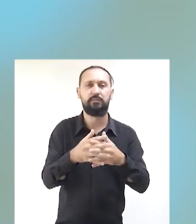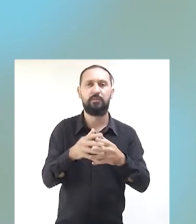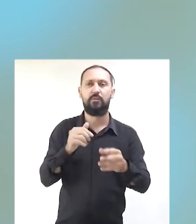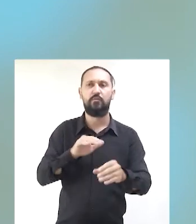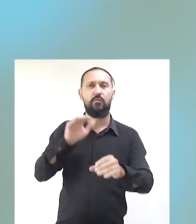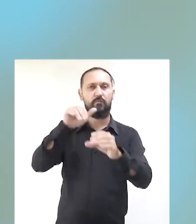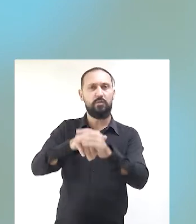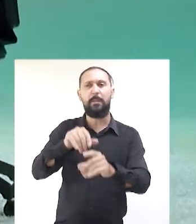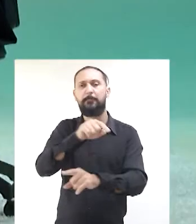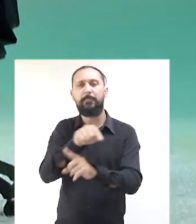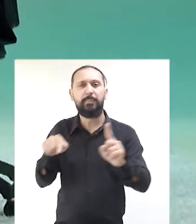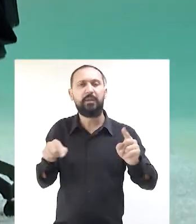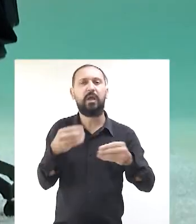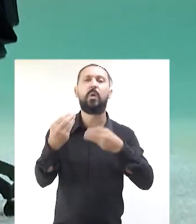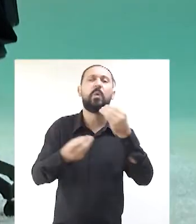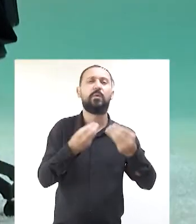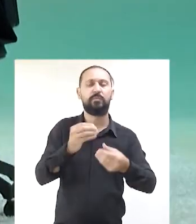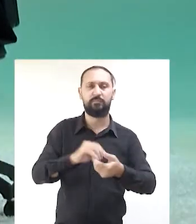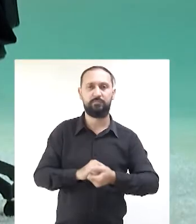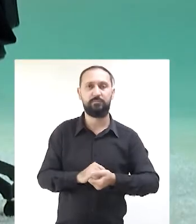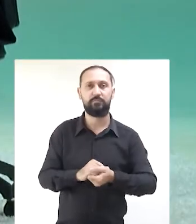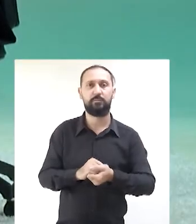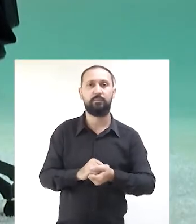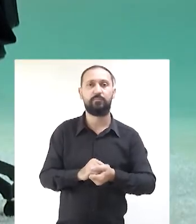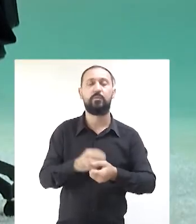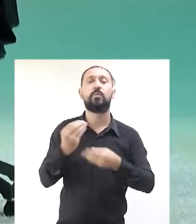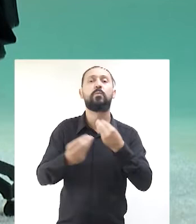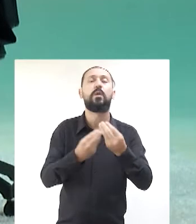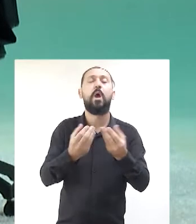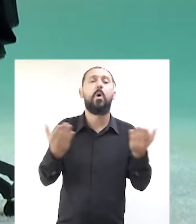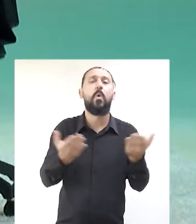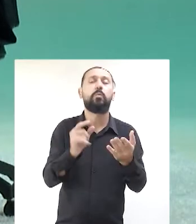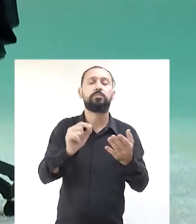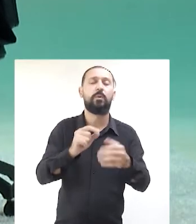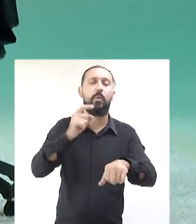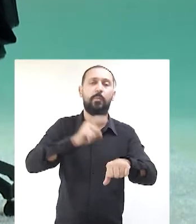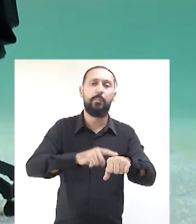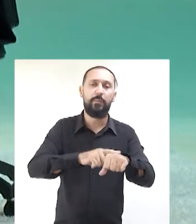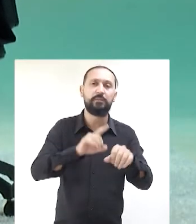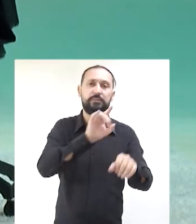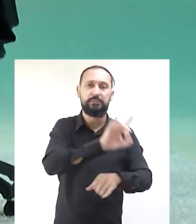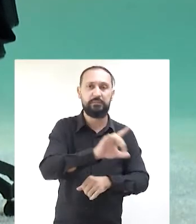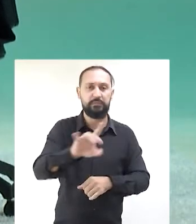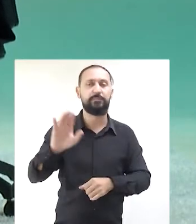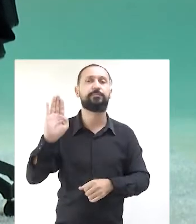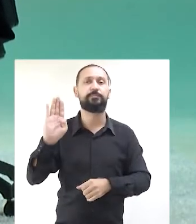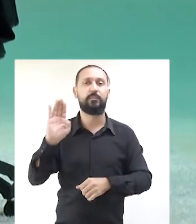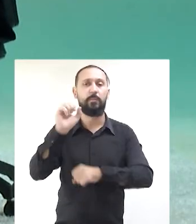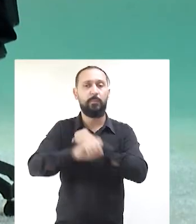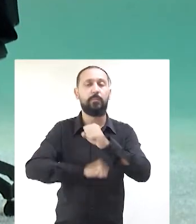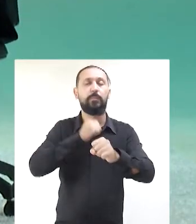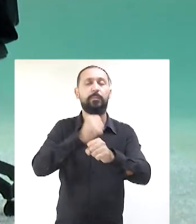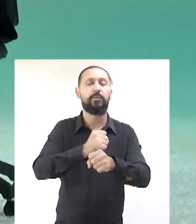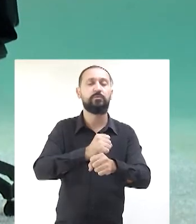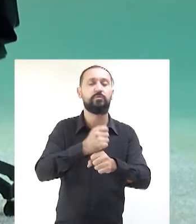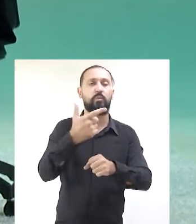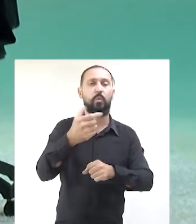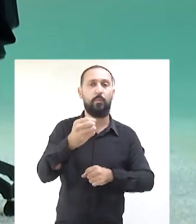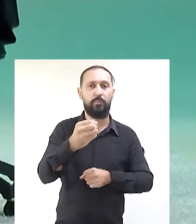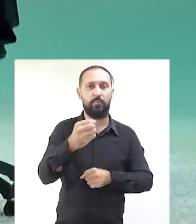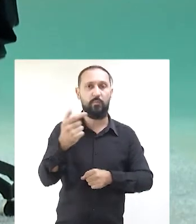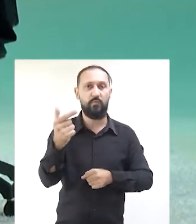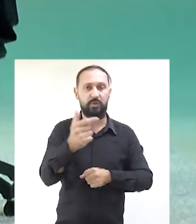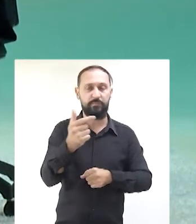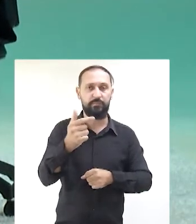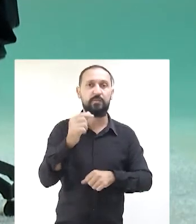quer dizer que eu vou votar pela metade, o que aconteceu? Como que é hoje a situação desses candidatos e como que vai ficar já para a eleição de 2022?